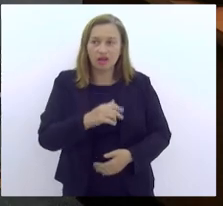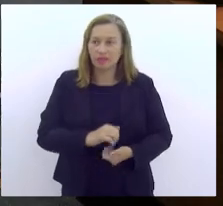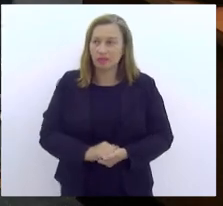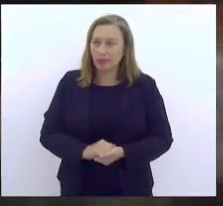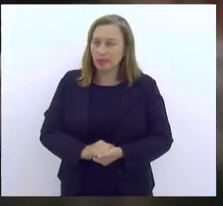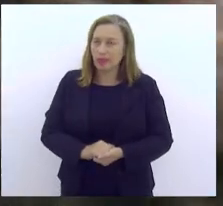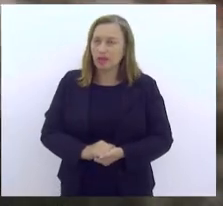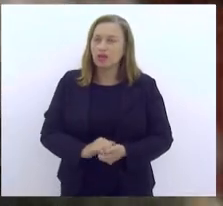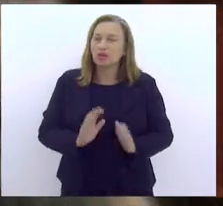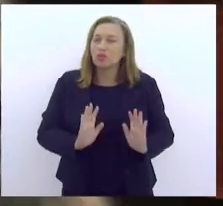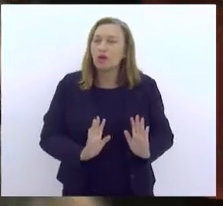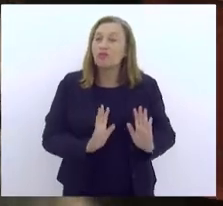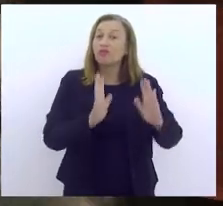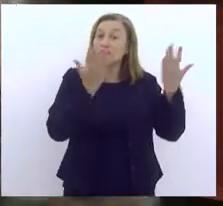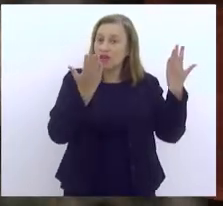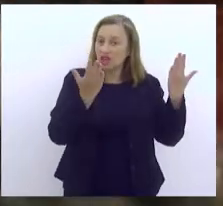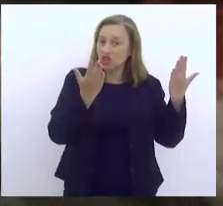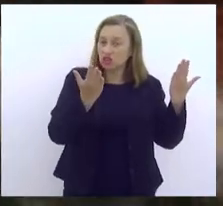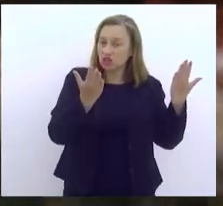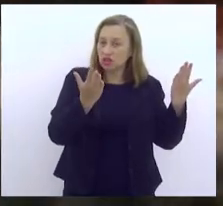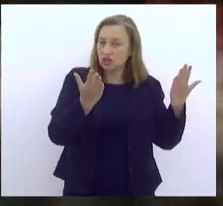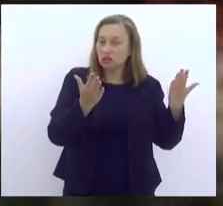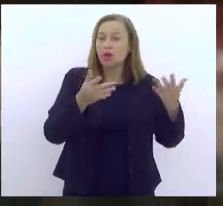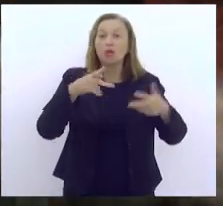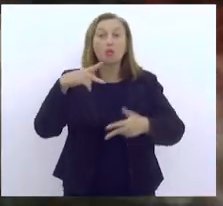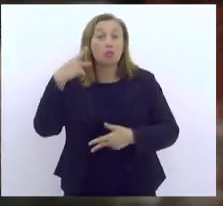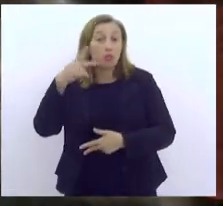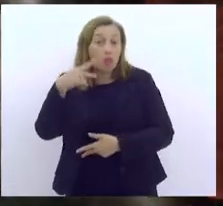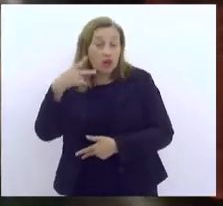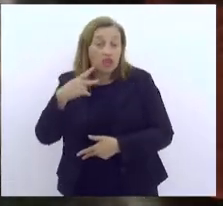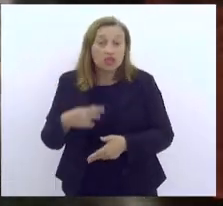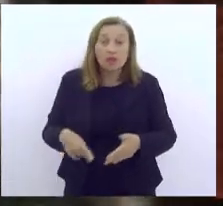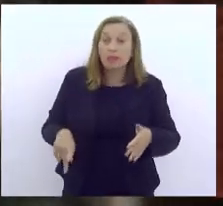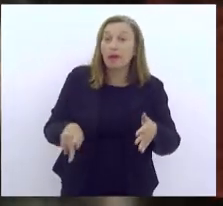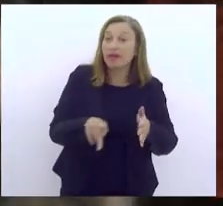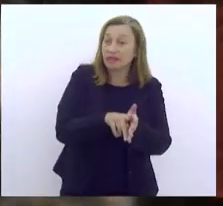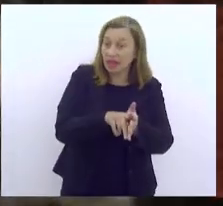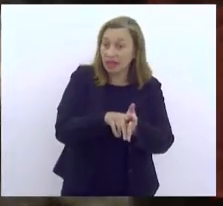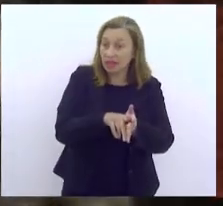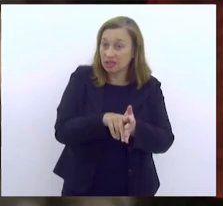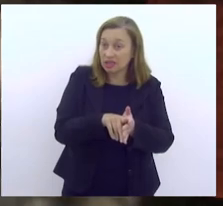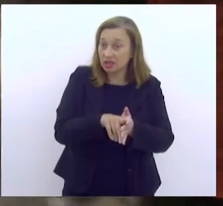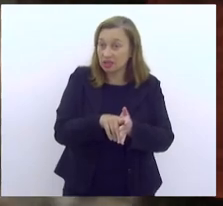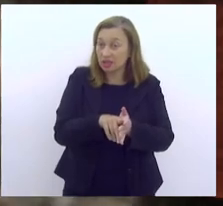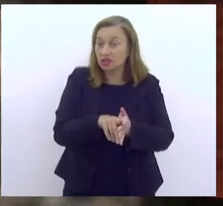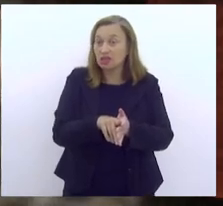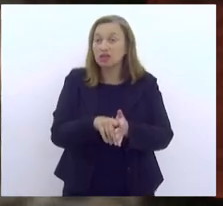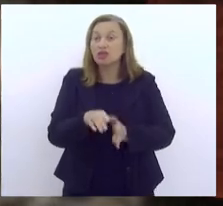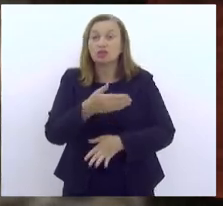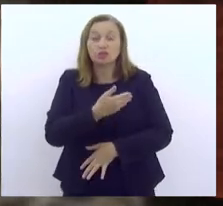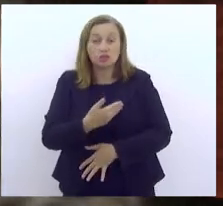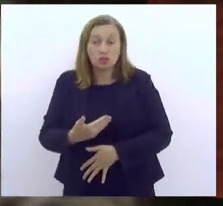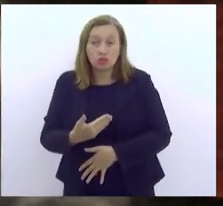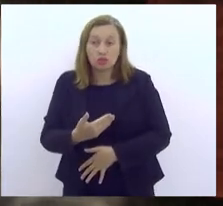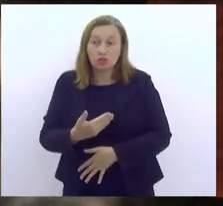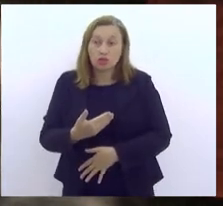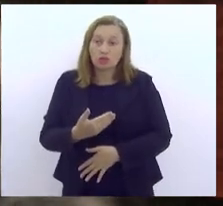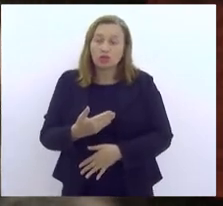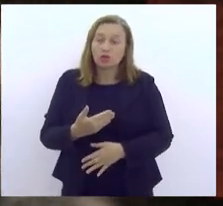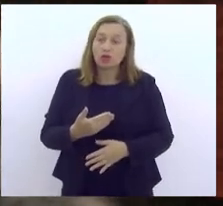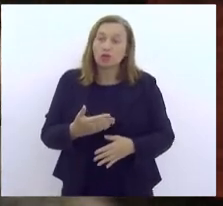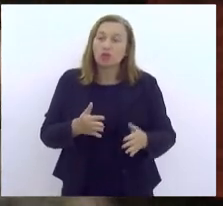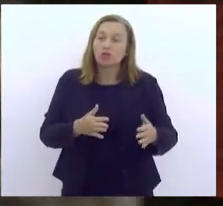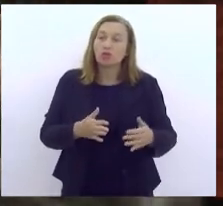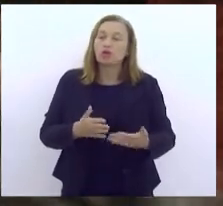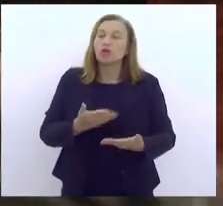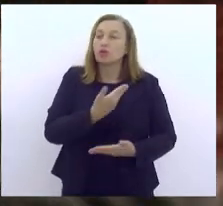determinado evento, que é um evento político e faz parte da agenda do governador, esse evento não tem que contar